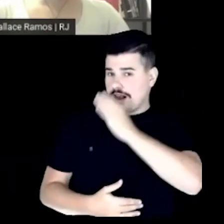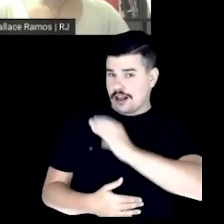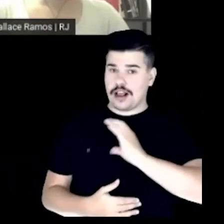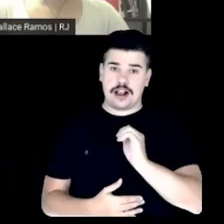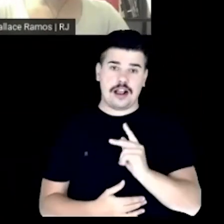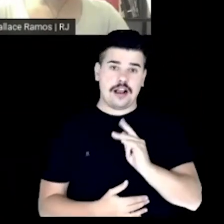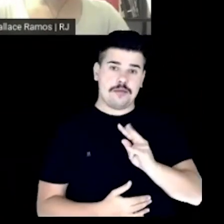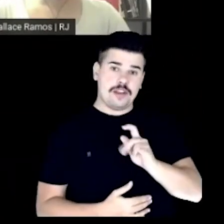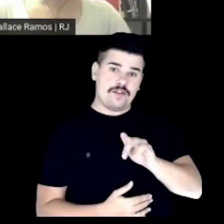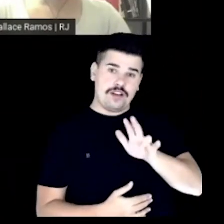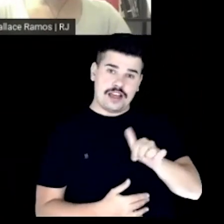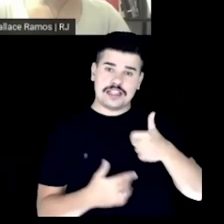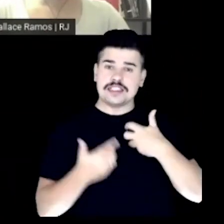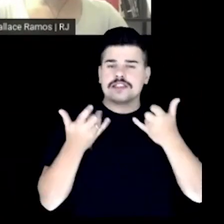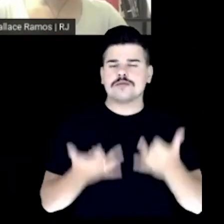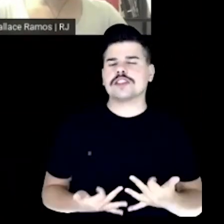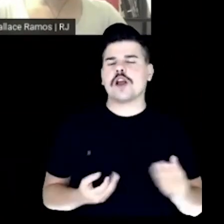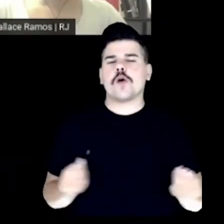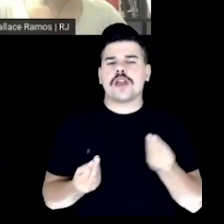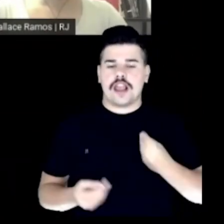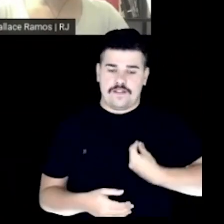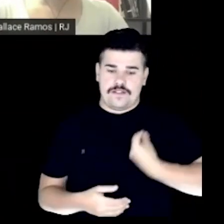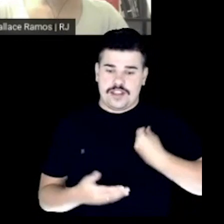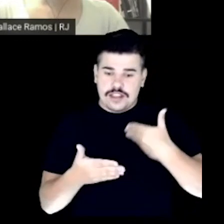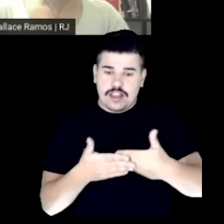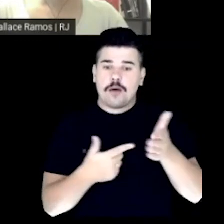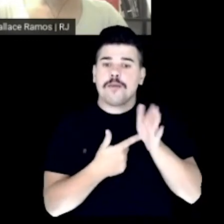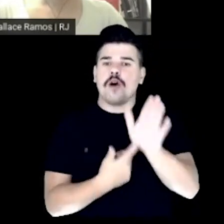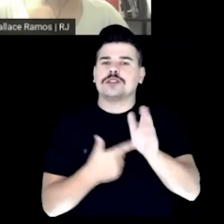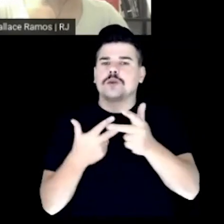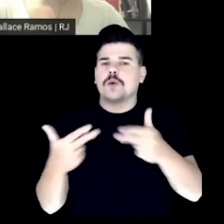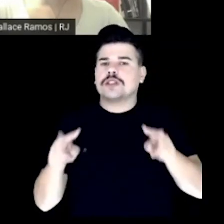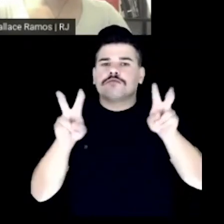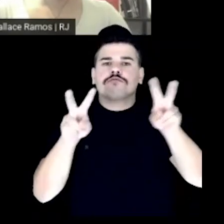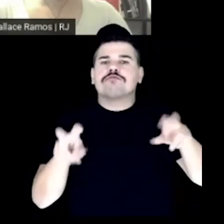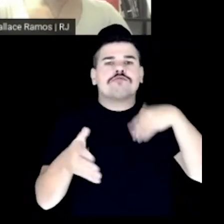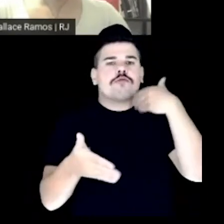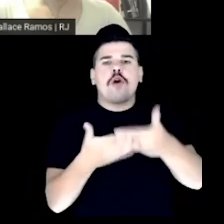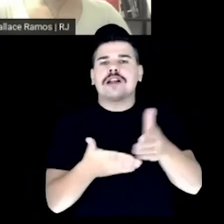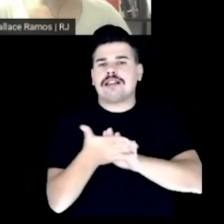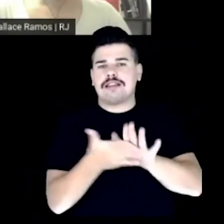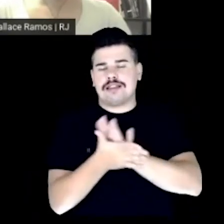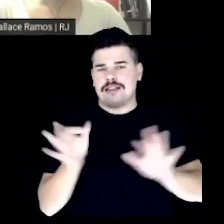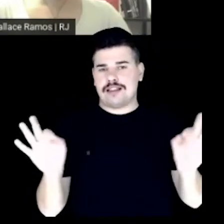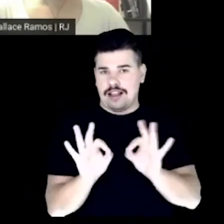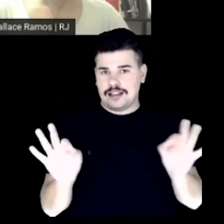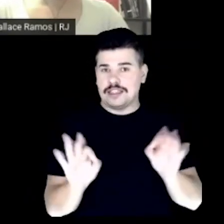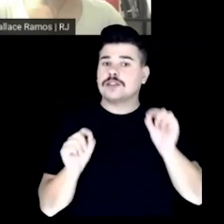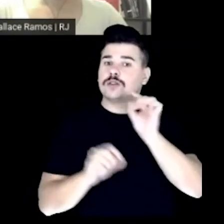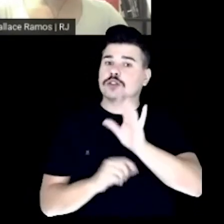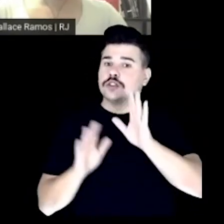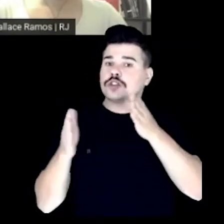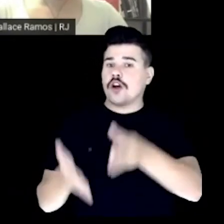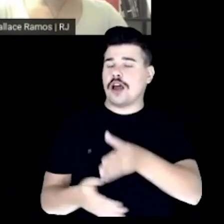Capivaras, ele foi uma investigação assim, de o que, que esse momento da vida traz para a literatura também, que são questões que não aparecem nunca mais. E,